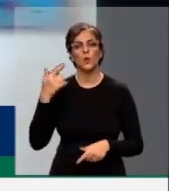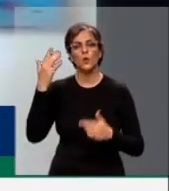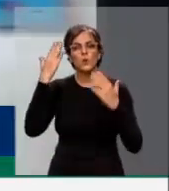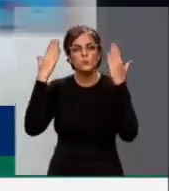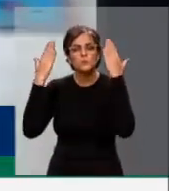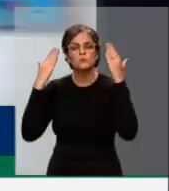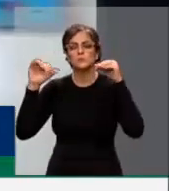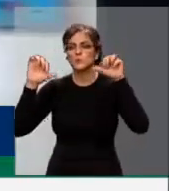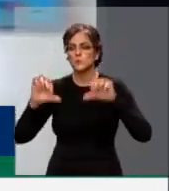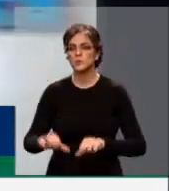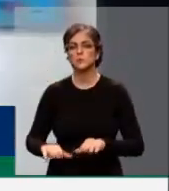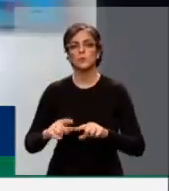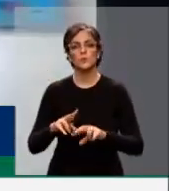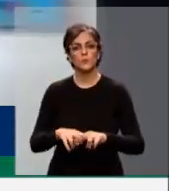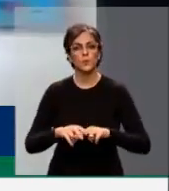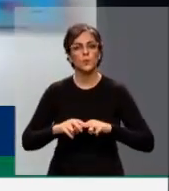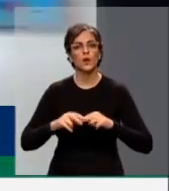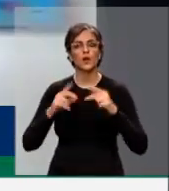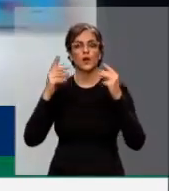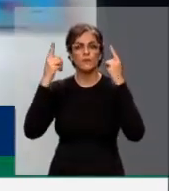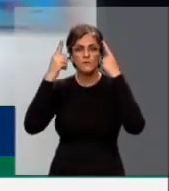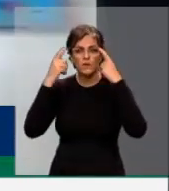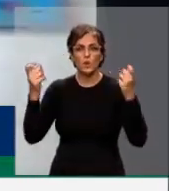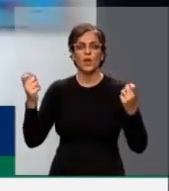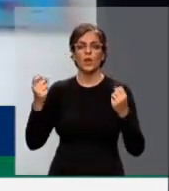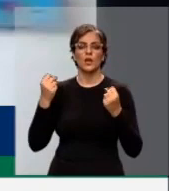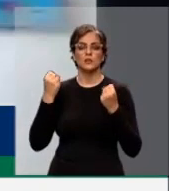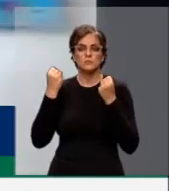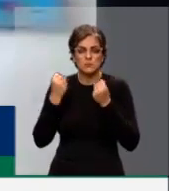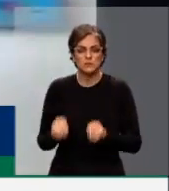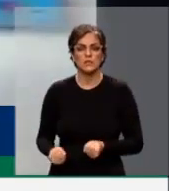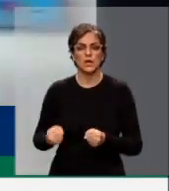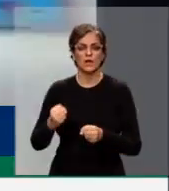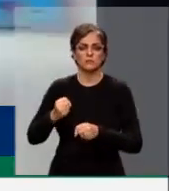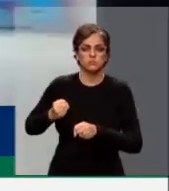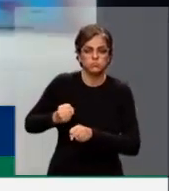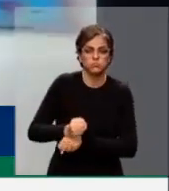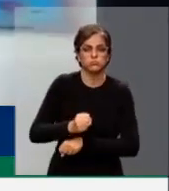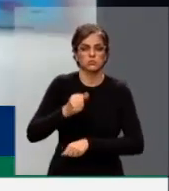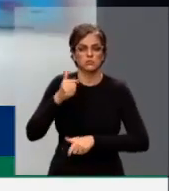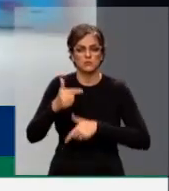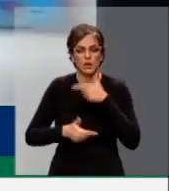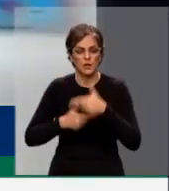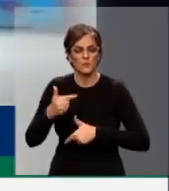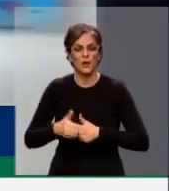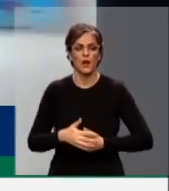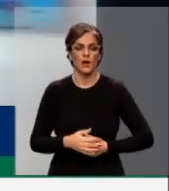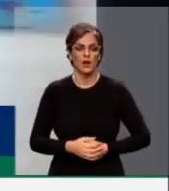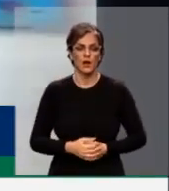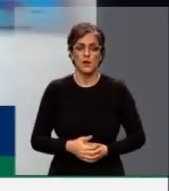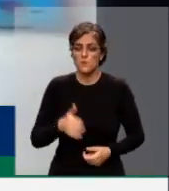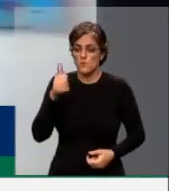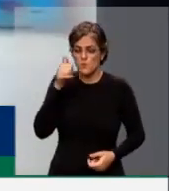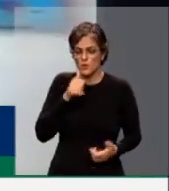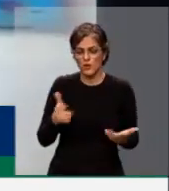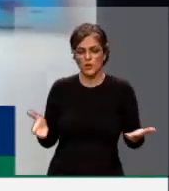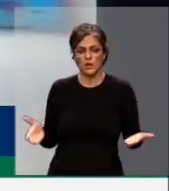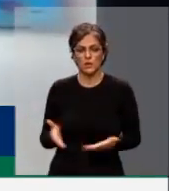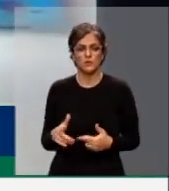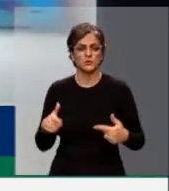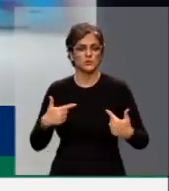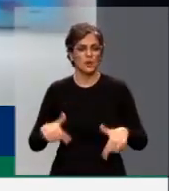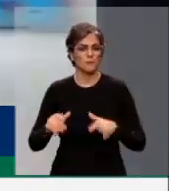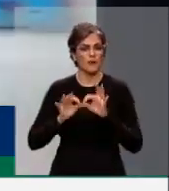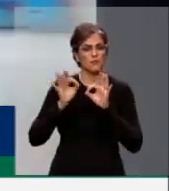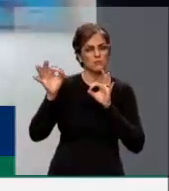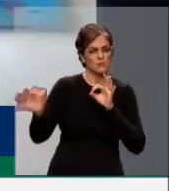impacto da violência, né, a sobrecarga de trabalho. Né, as poucas mulheres que ainda podem trabalhar no trabalho remoto, ela